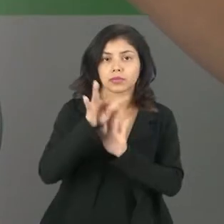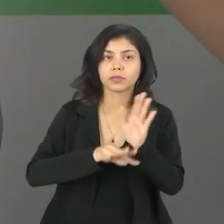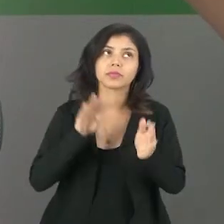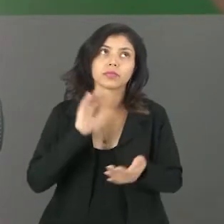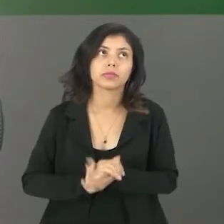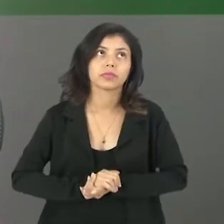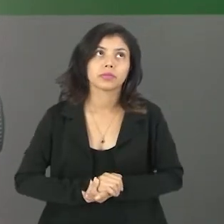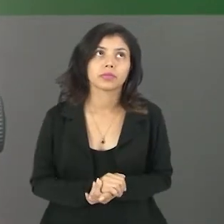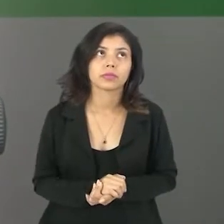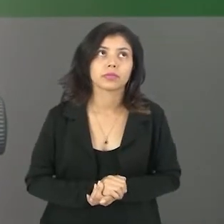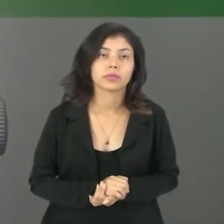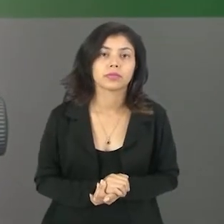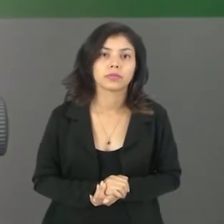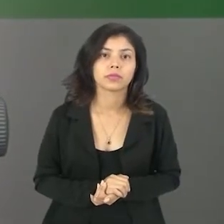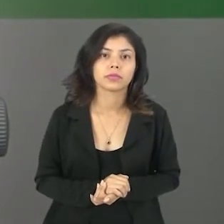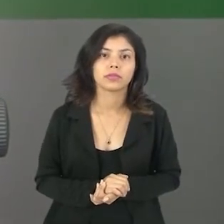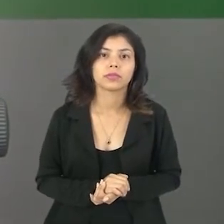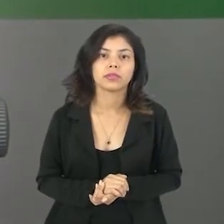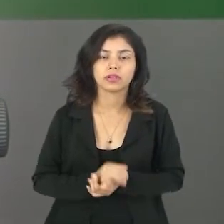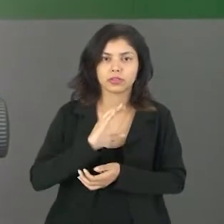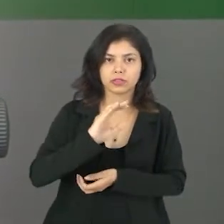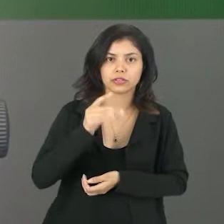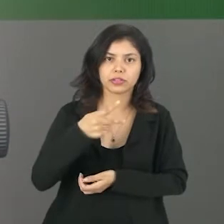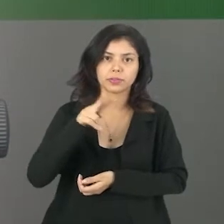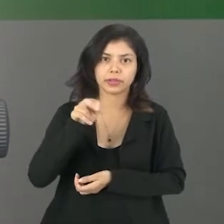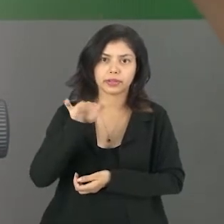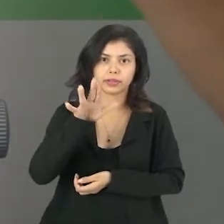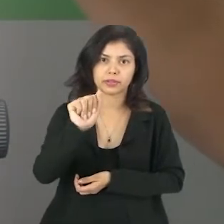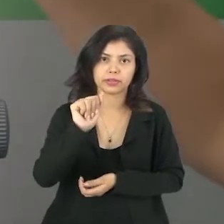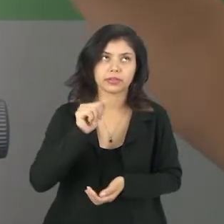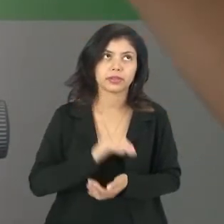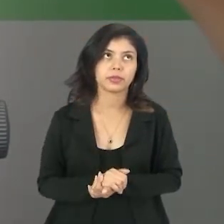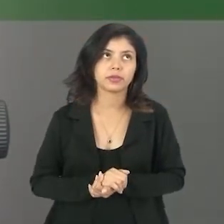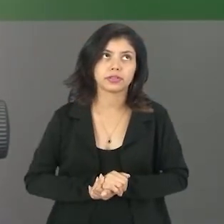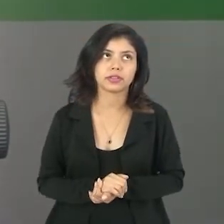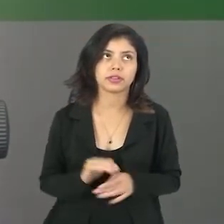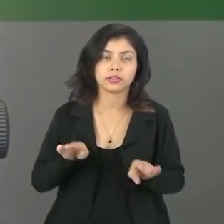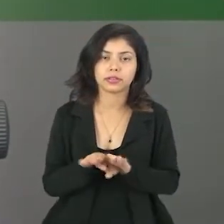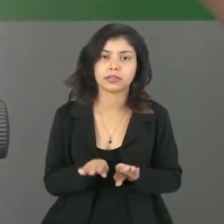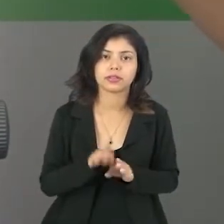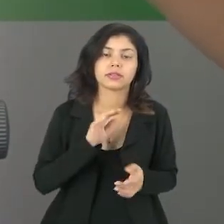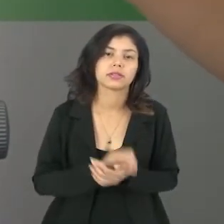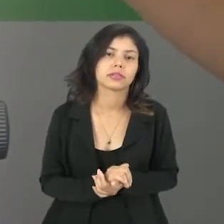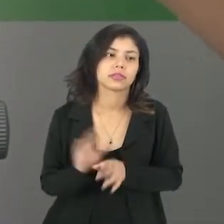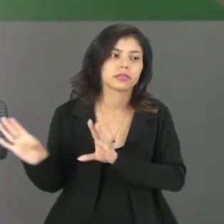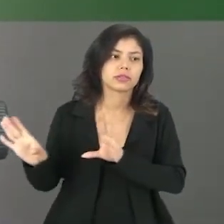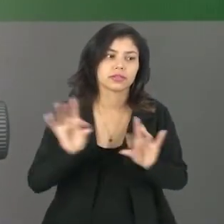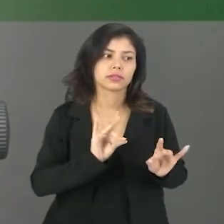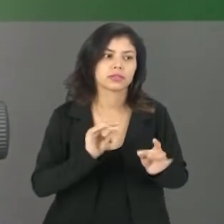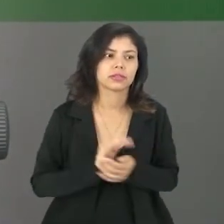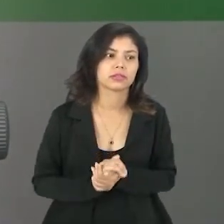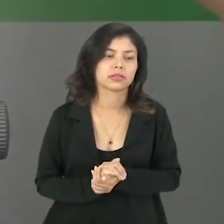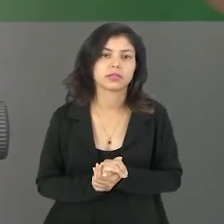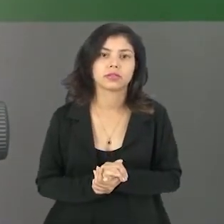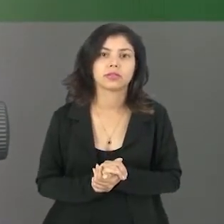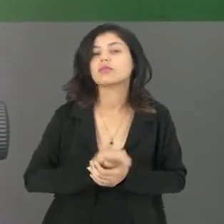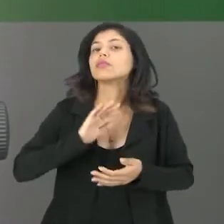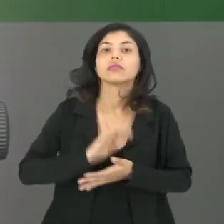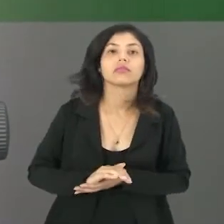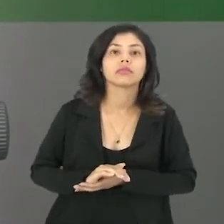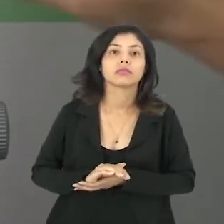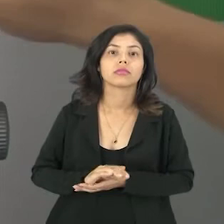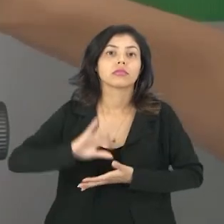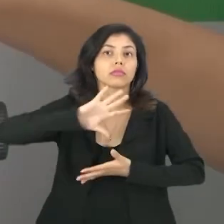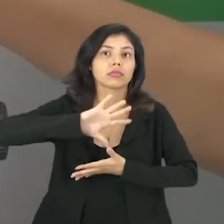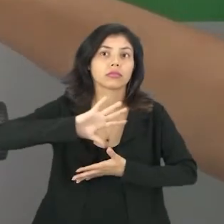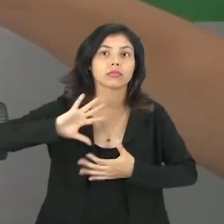texto certo esse texto é uma campanha né publicitária é uma um texto de campanha Então vamos lá coronavírus